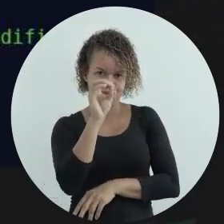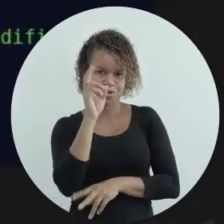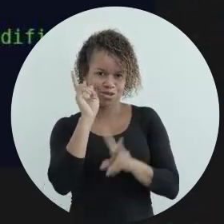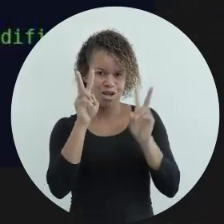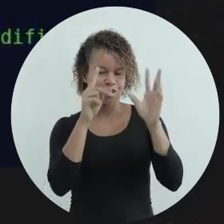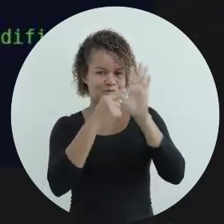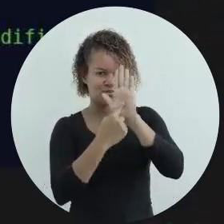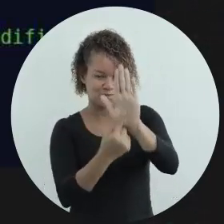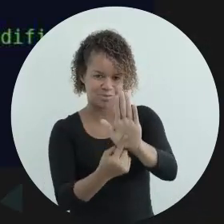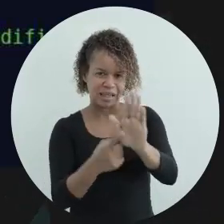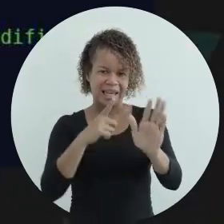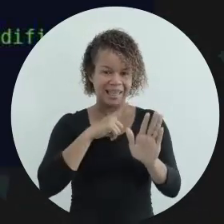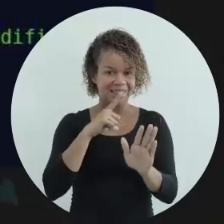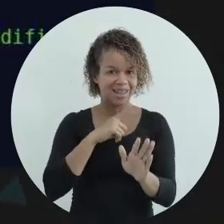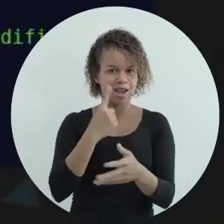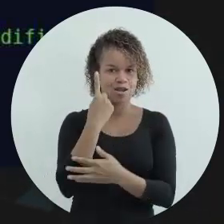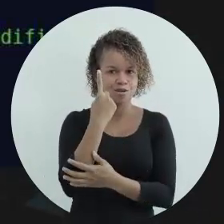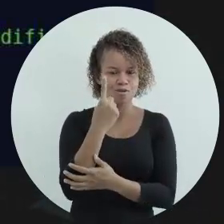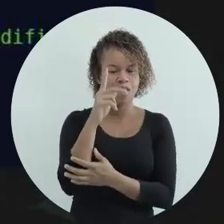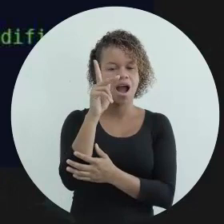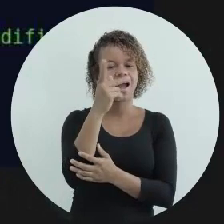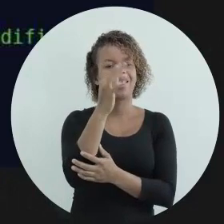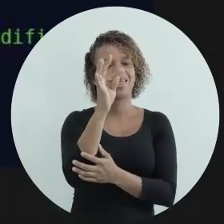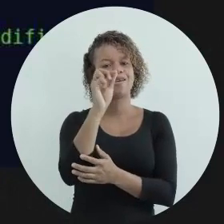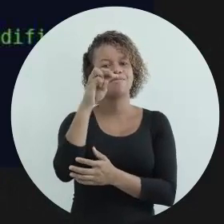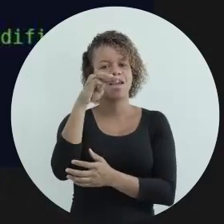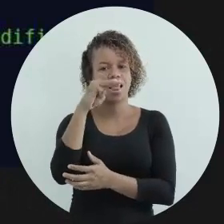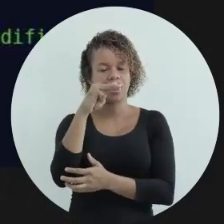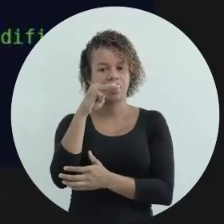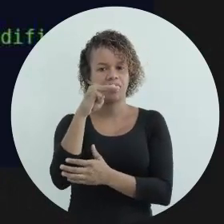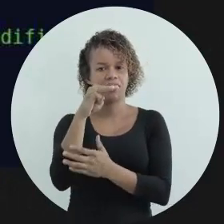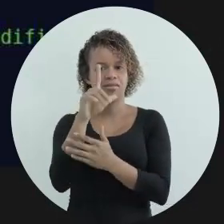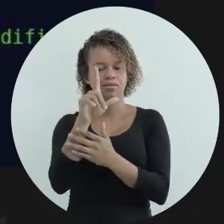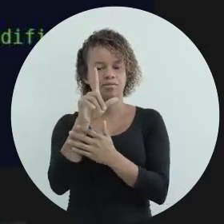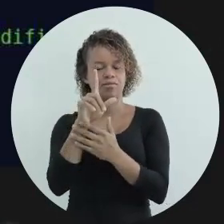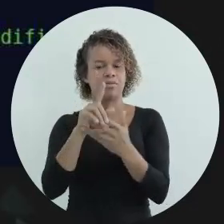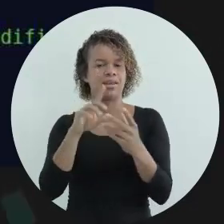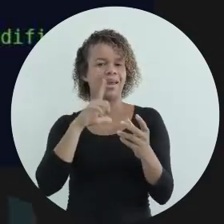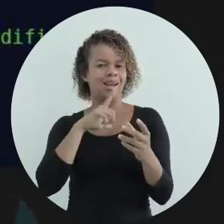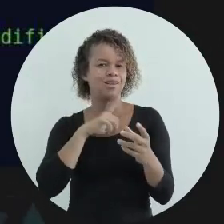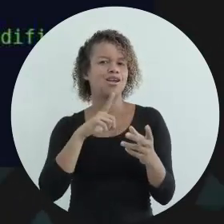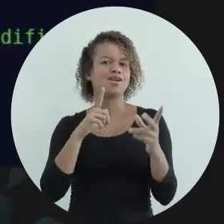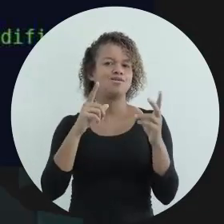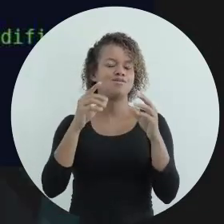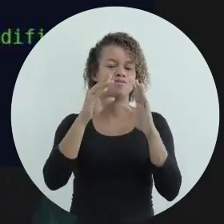é um HTML. Ele é possui um conteúdo,